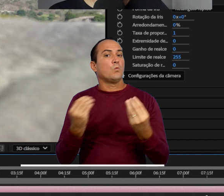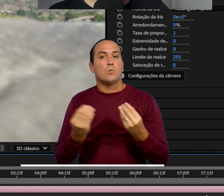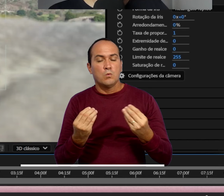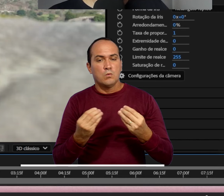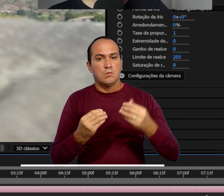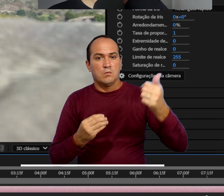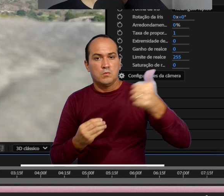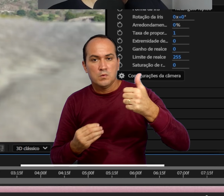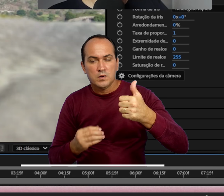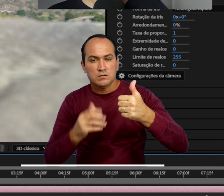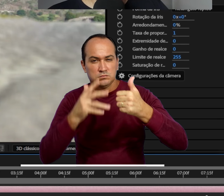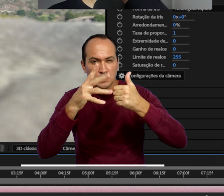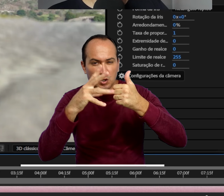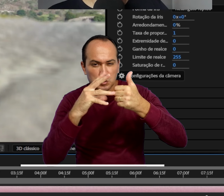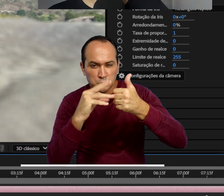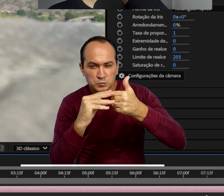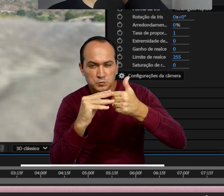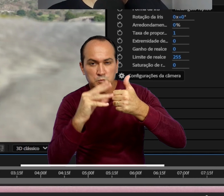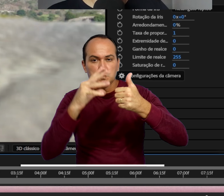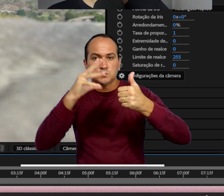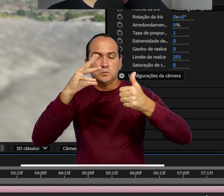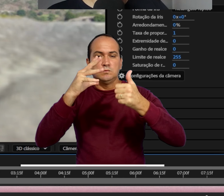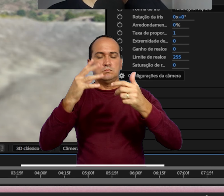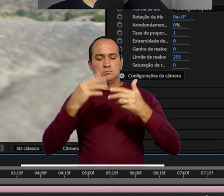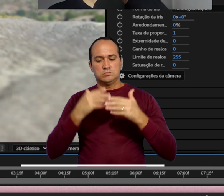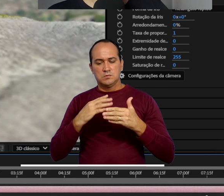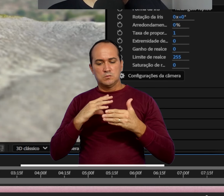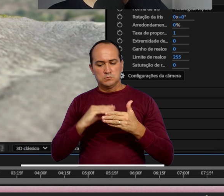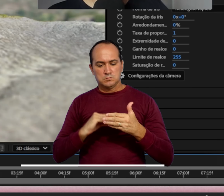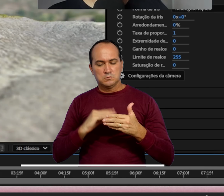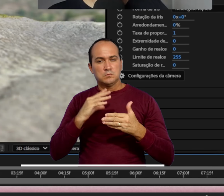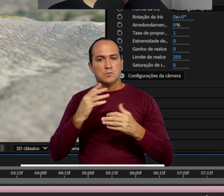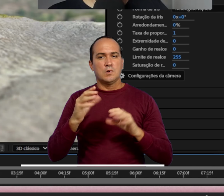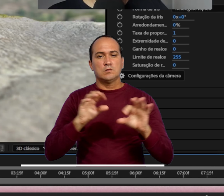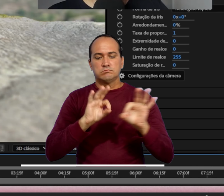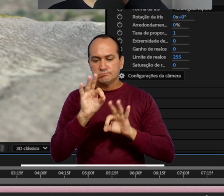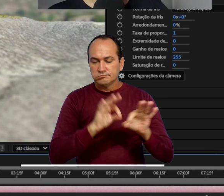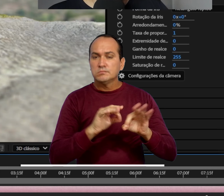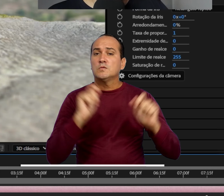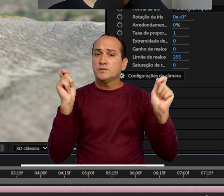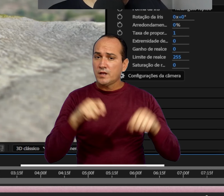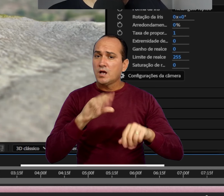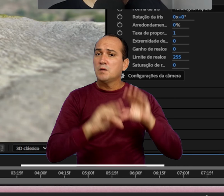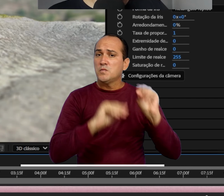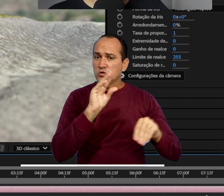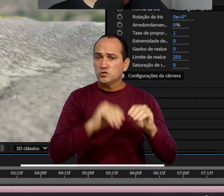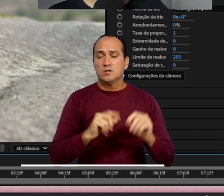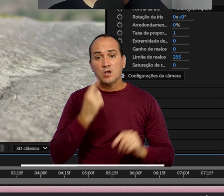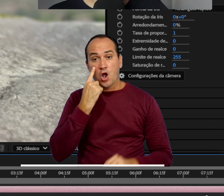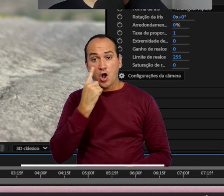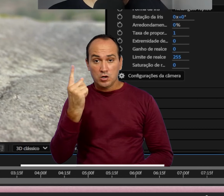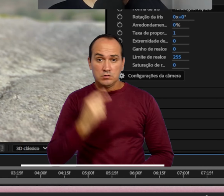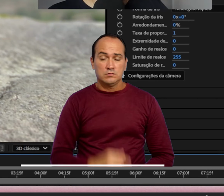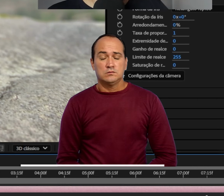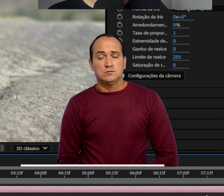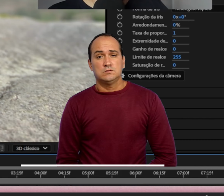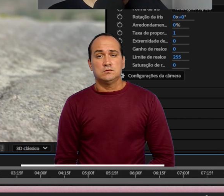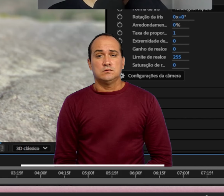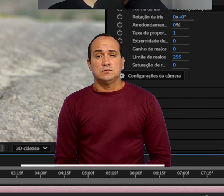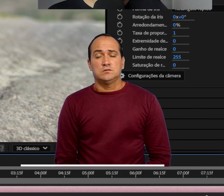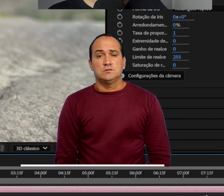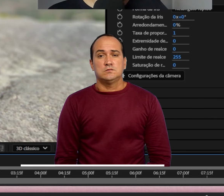como está aqui, ó. Nesse caso, o primeiro plano está bem desfocado e eu poderia mover aqui, ó, o foco da minha câmera. Estou levando aqui o foco da câmera para lá, ó.